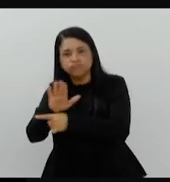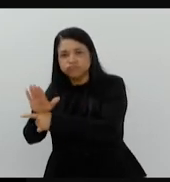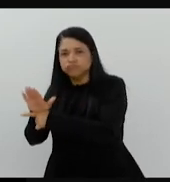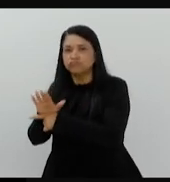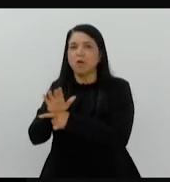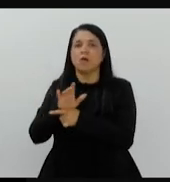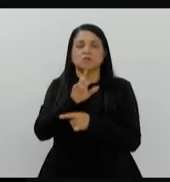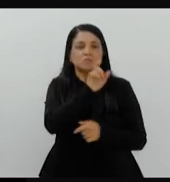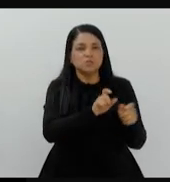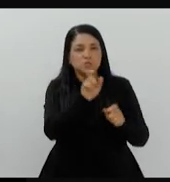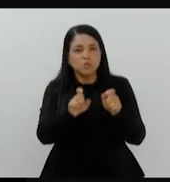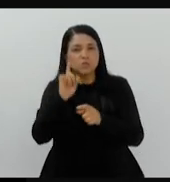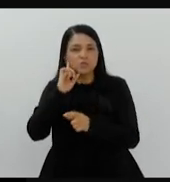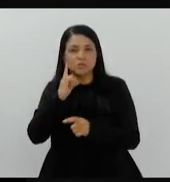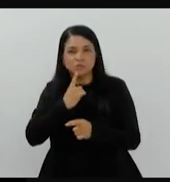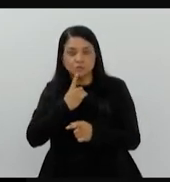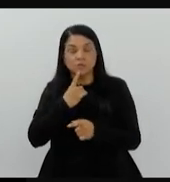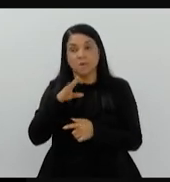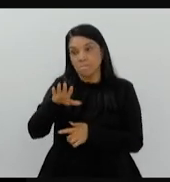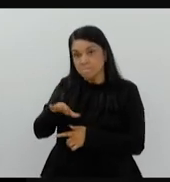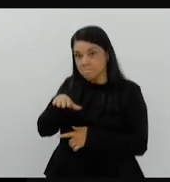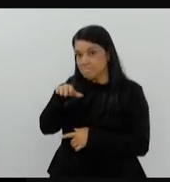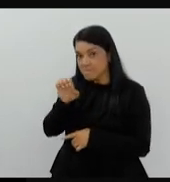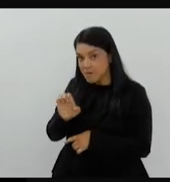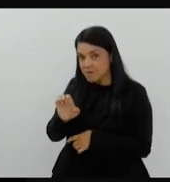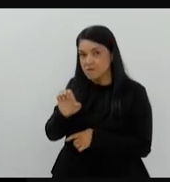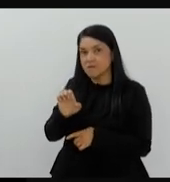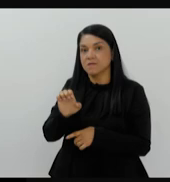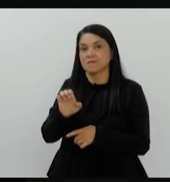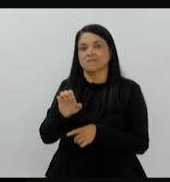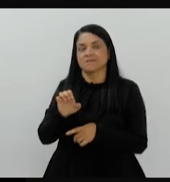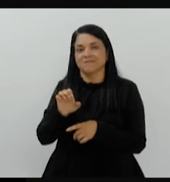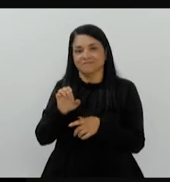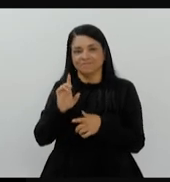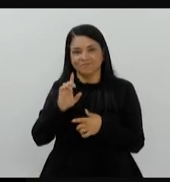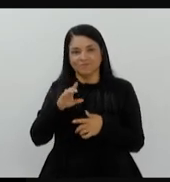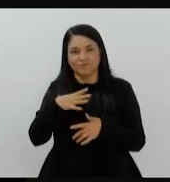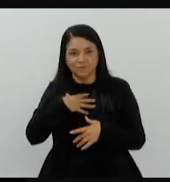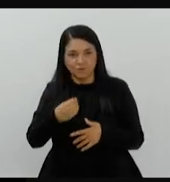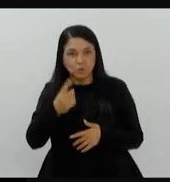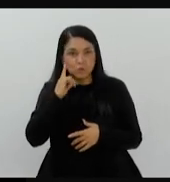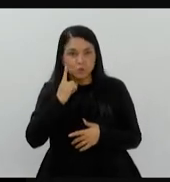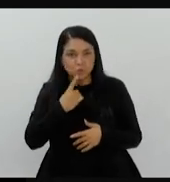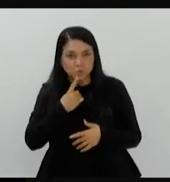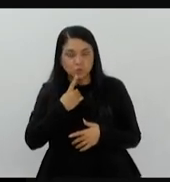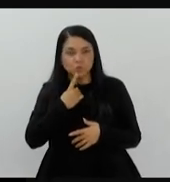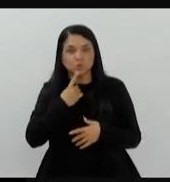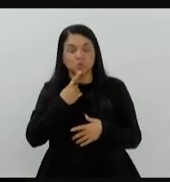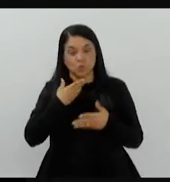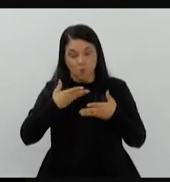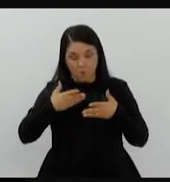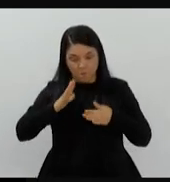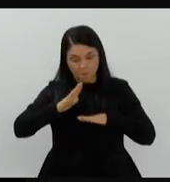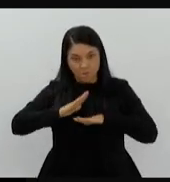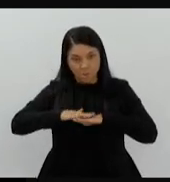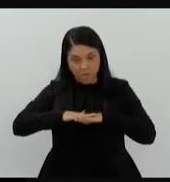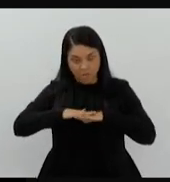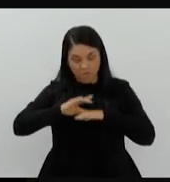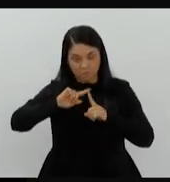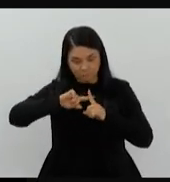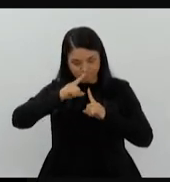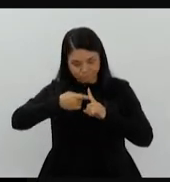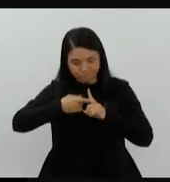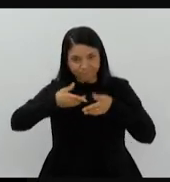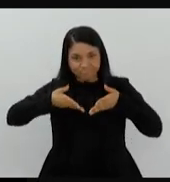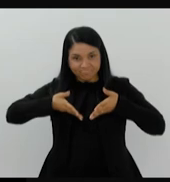inúmeras pessoas, mães de Aju, que inclusive no momento do seu parto não